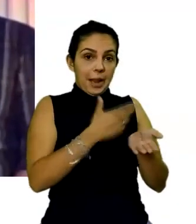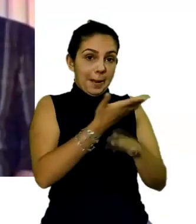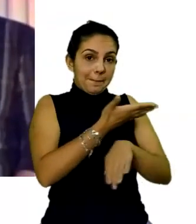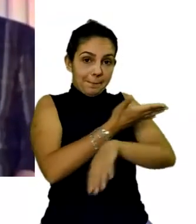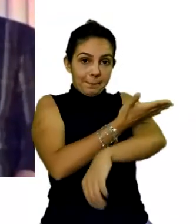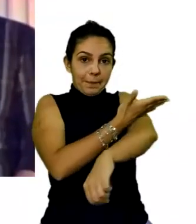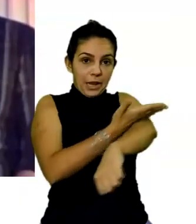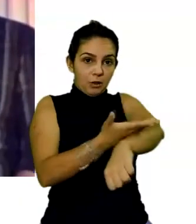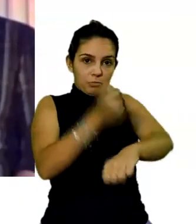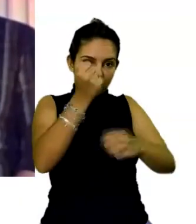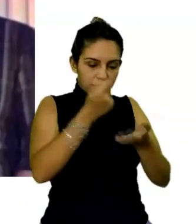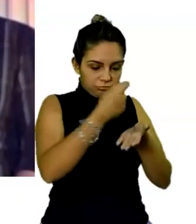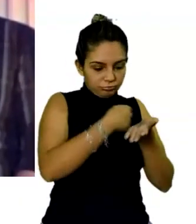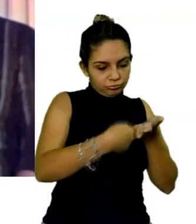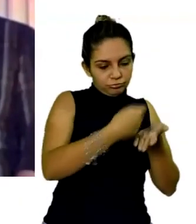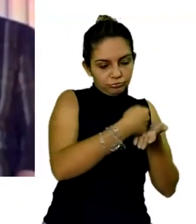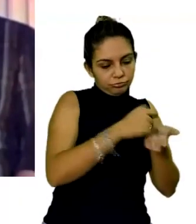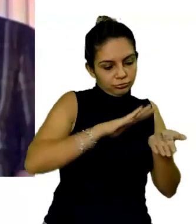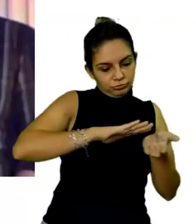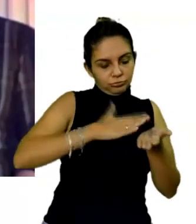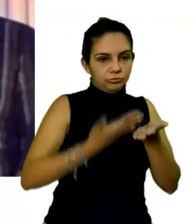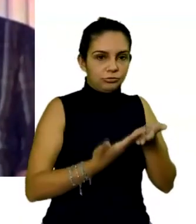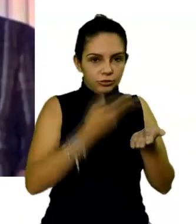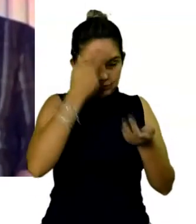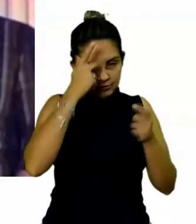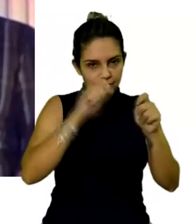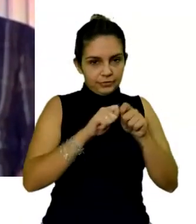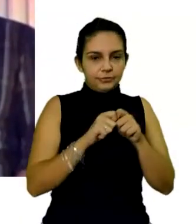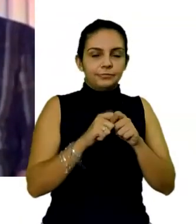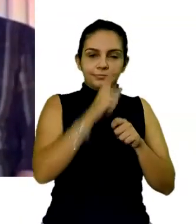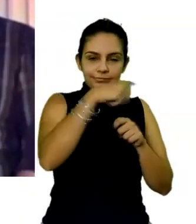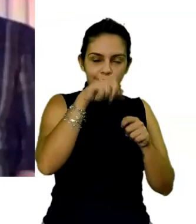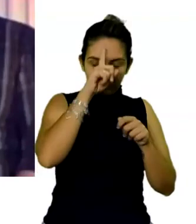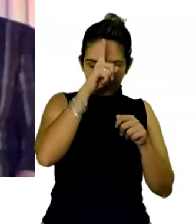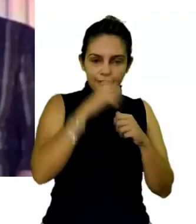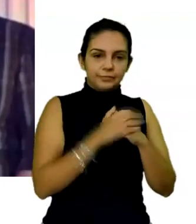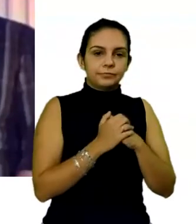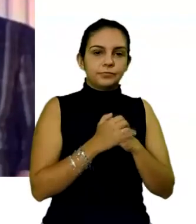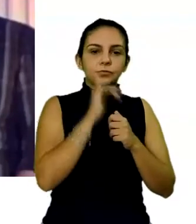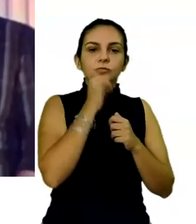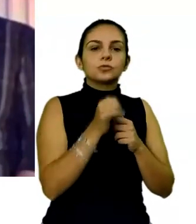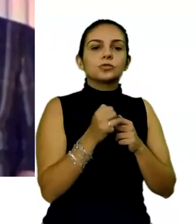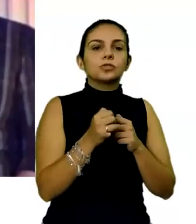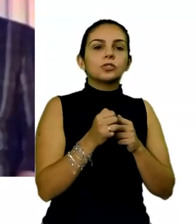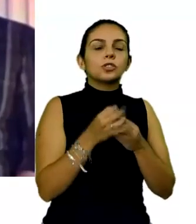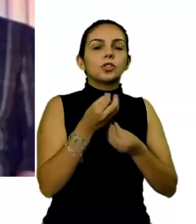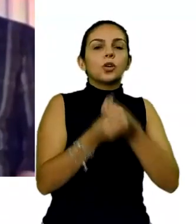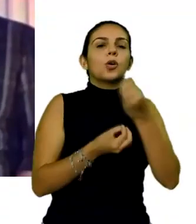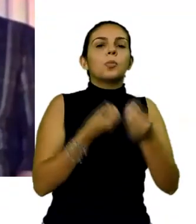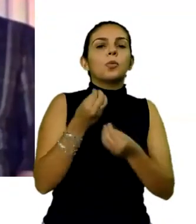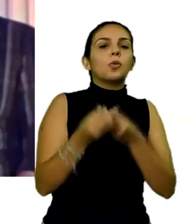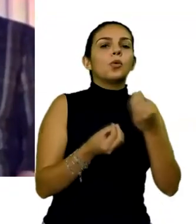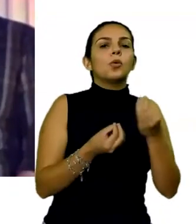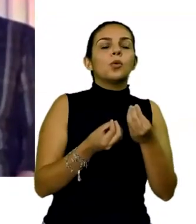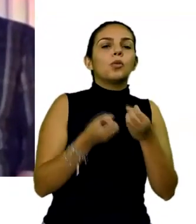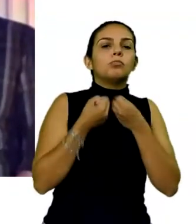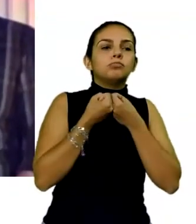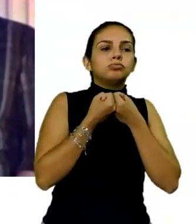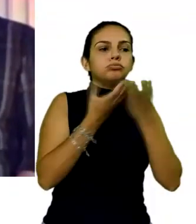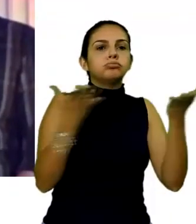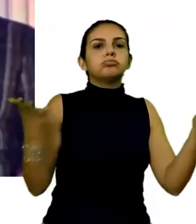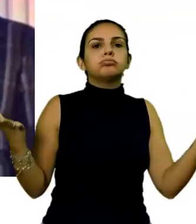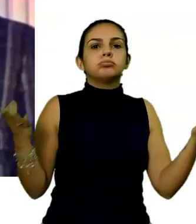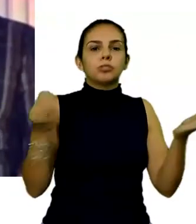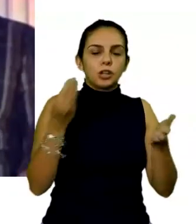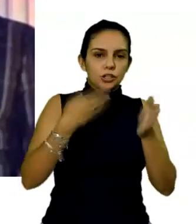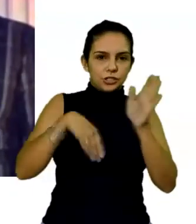página ficar espelhada e a outra para fazer igual. Então, essa é a ideia, né? Agora, conta para a gente, Rafael, como é que vai ser essa distribuição? Como é que o